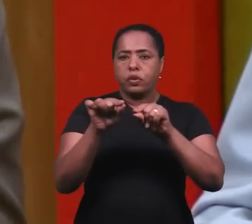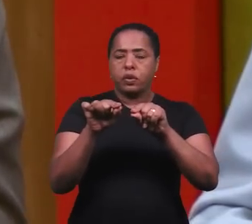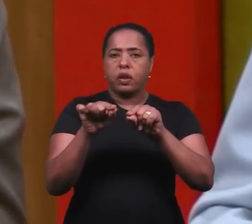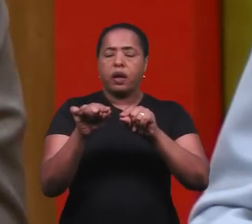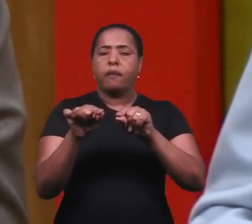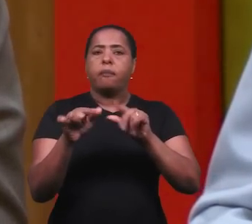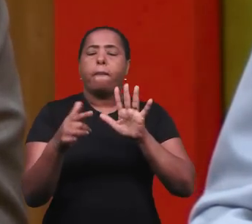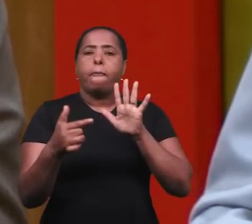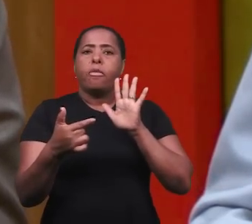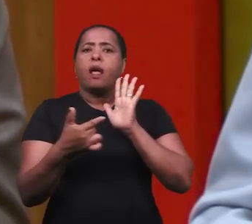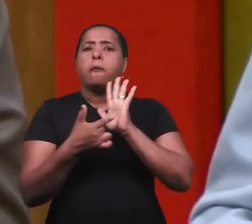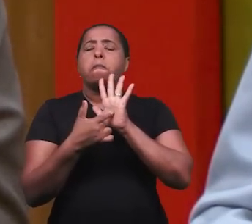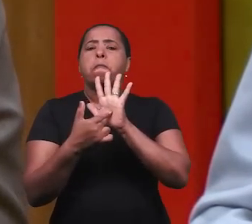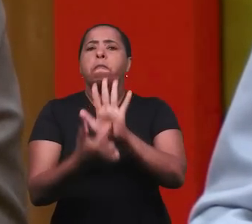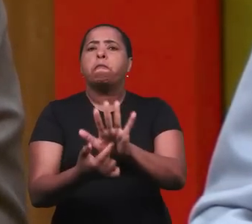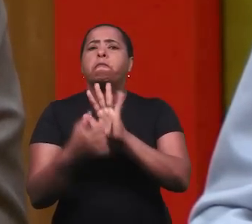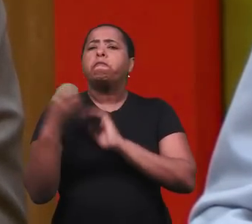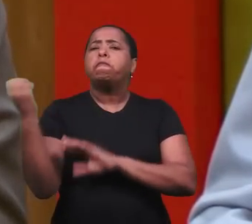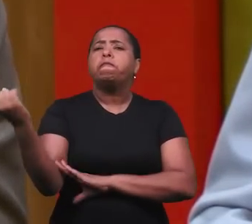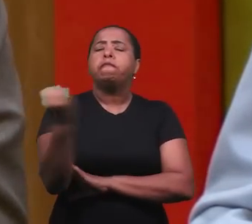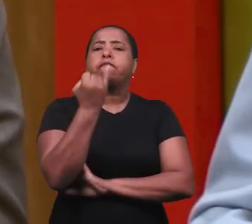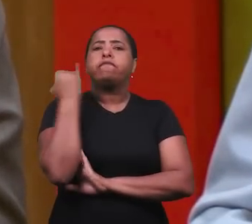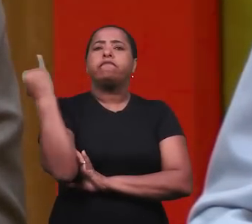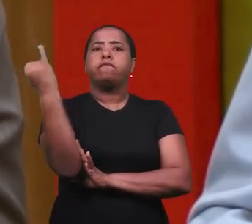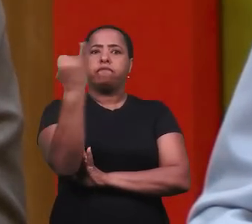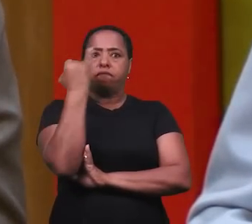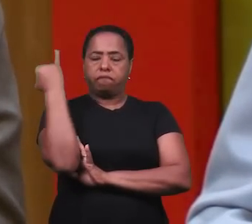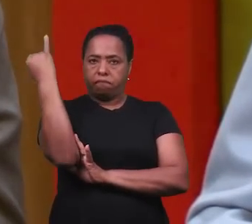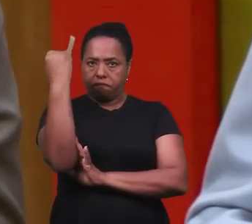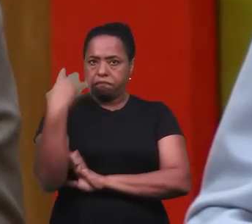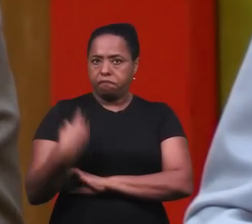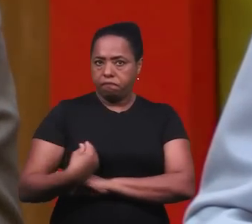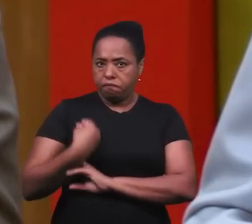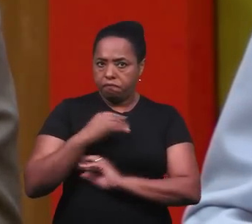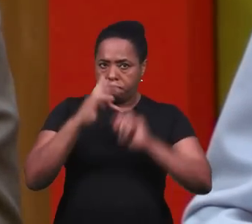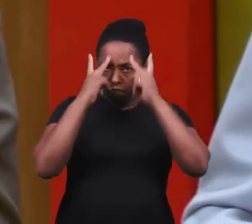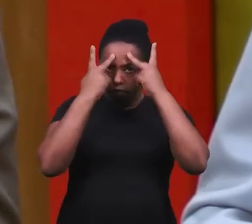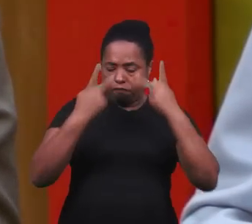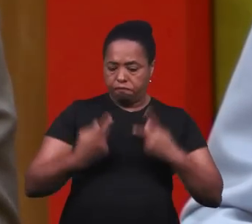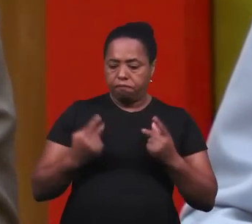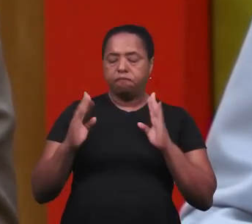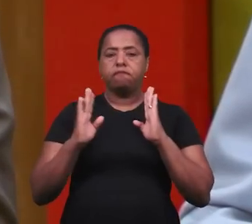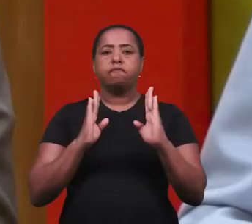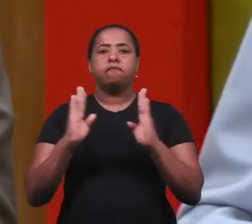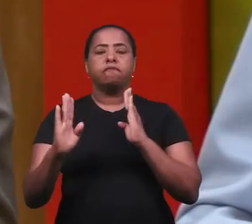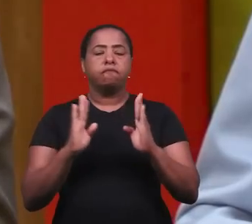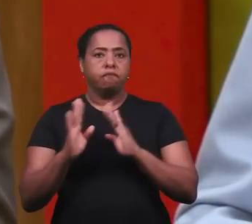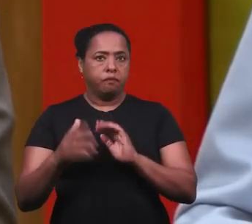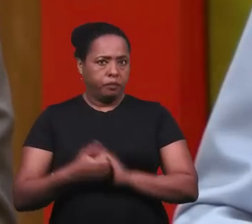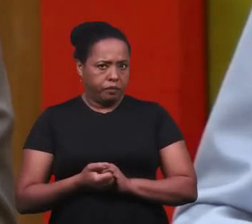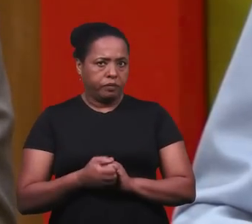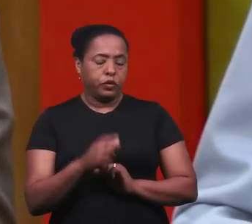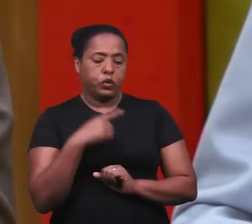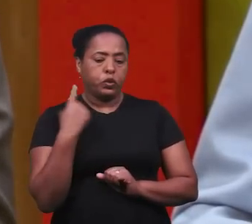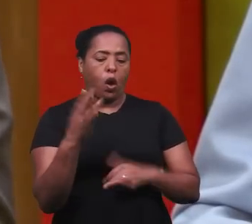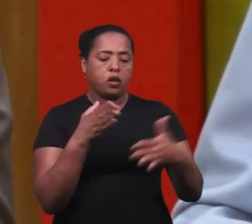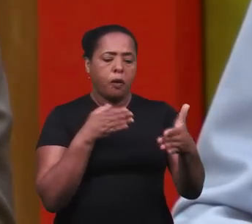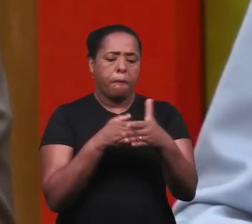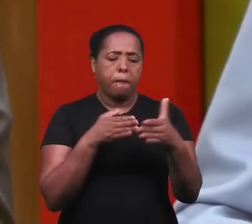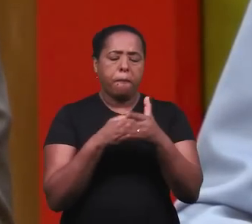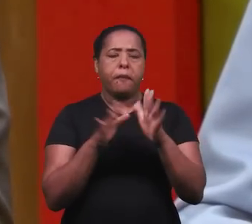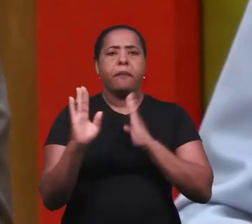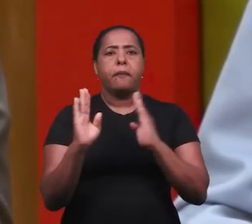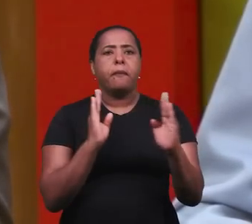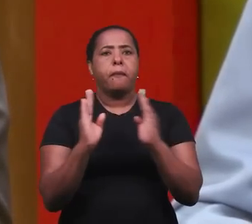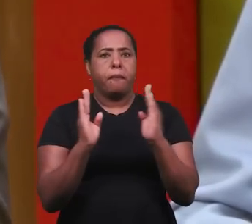Salomão, quando ele escreve esse texto, ele coloca algo